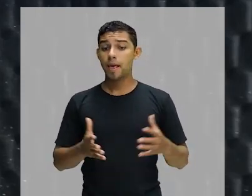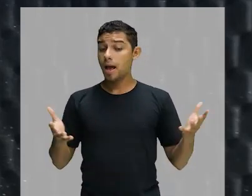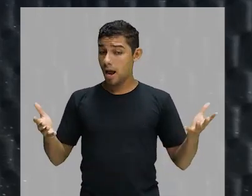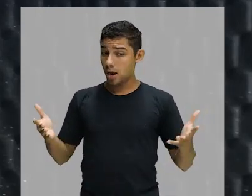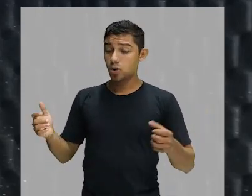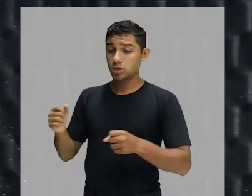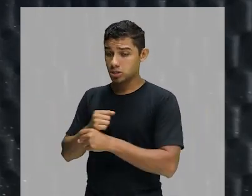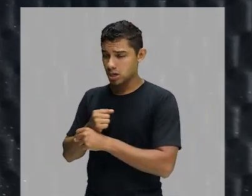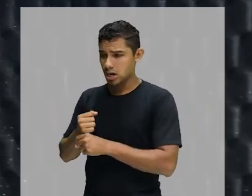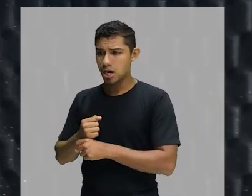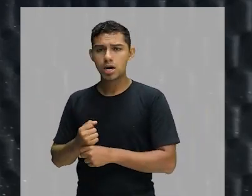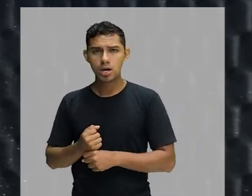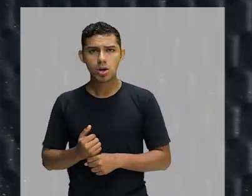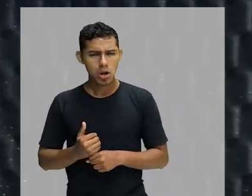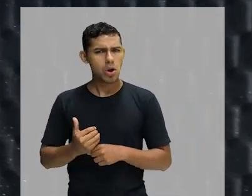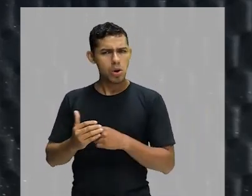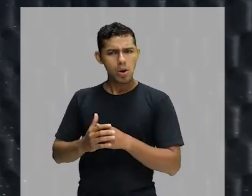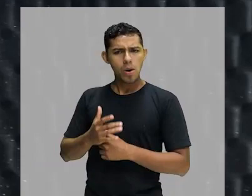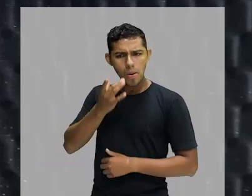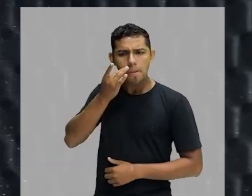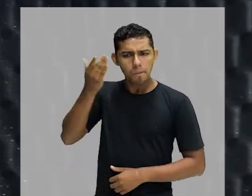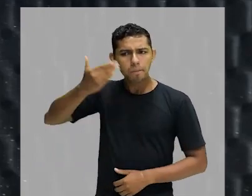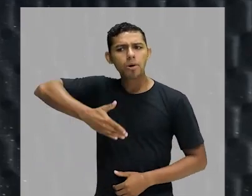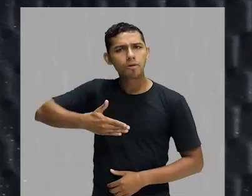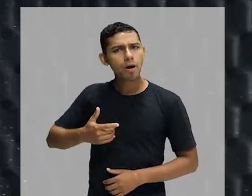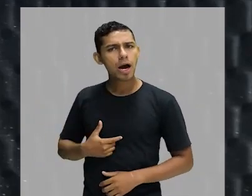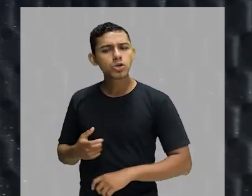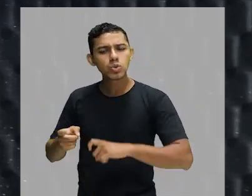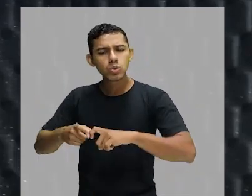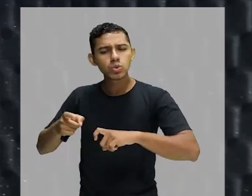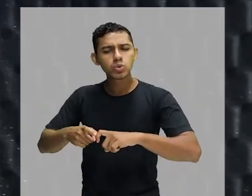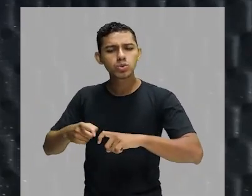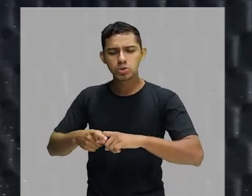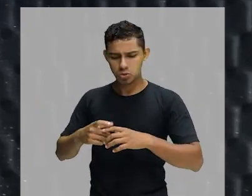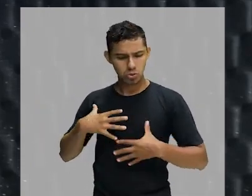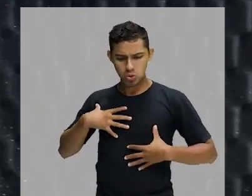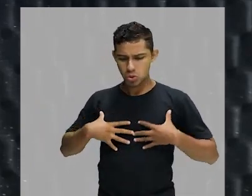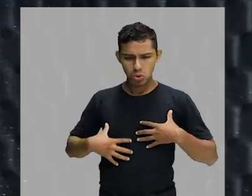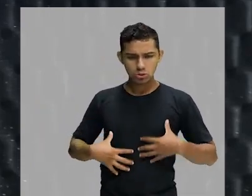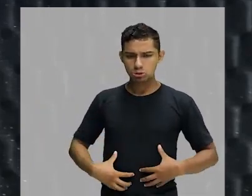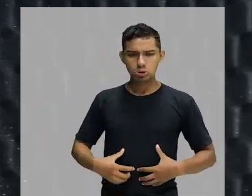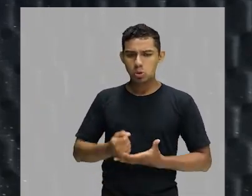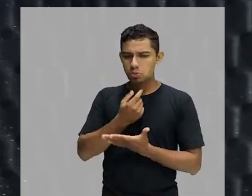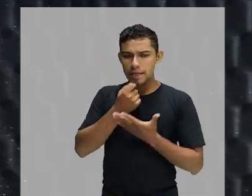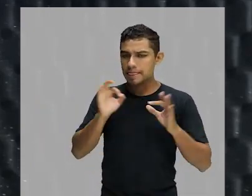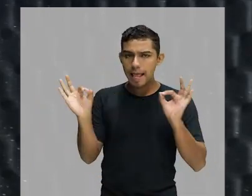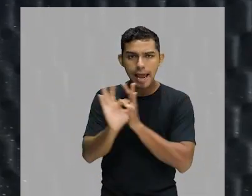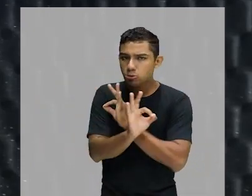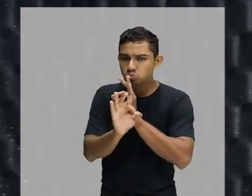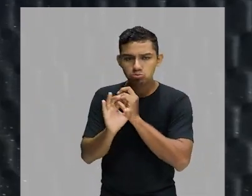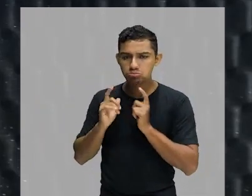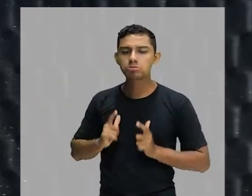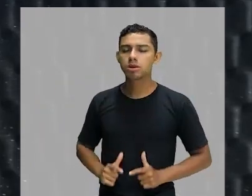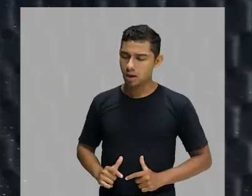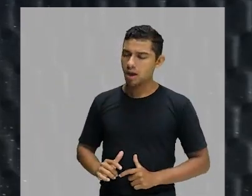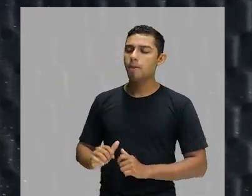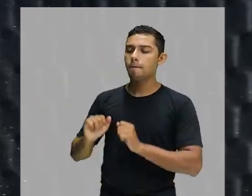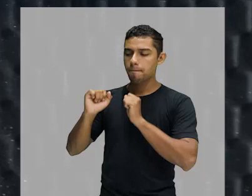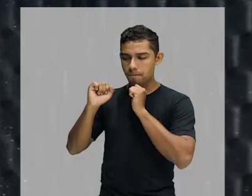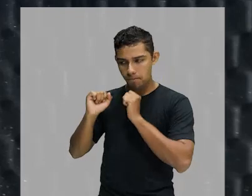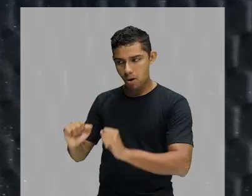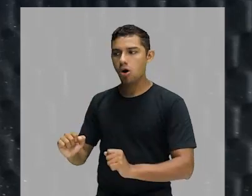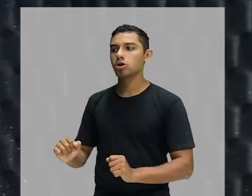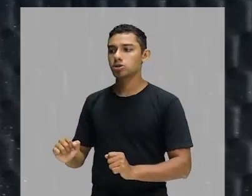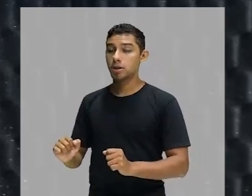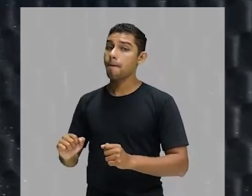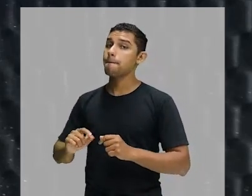que provaram estar limpo. Estar limpo é não ter nenhum tipo de substância no seu organismo. Provaram, tiveram o direito de competir na